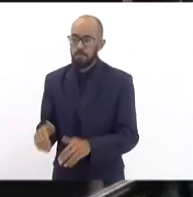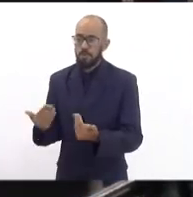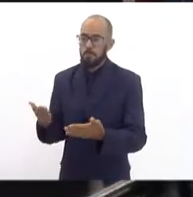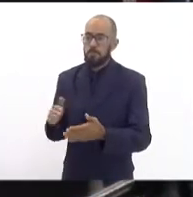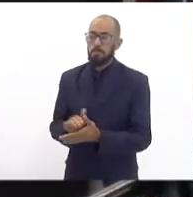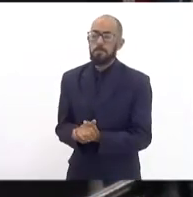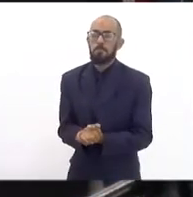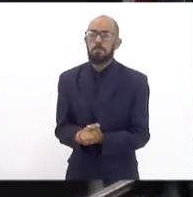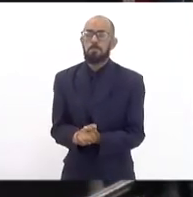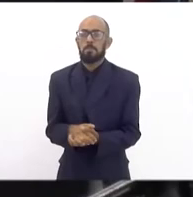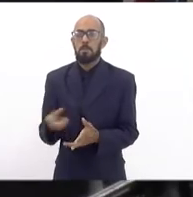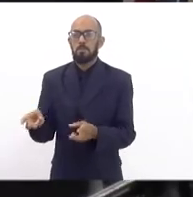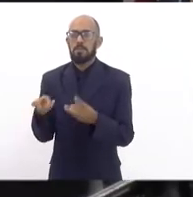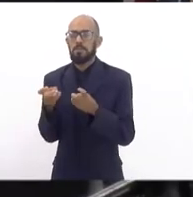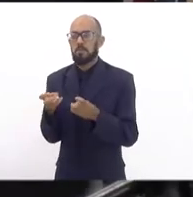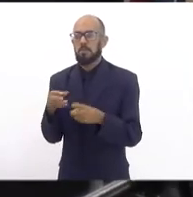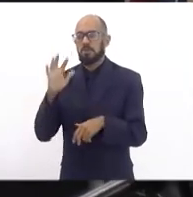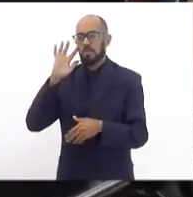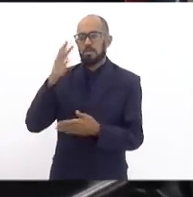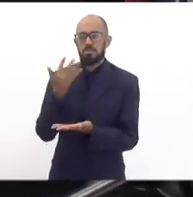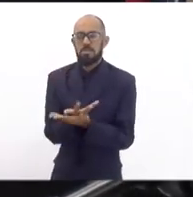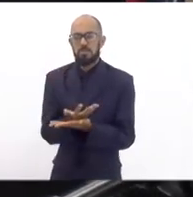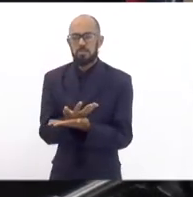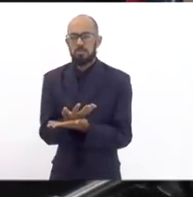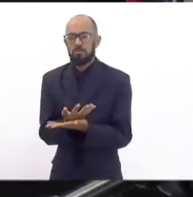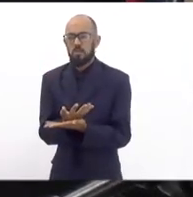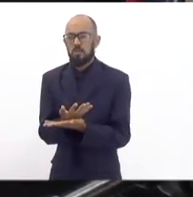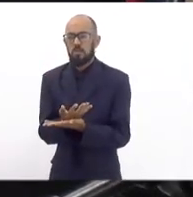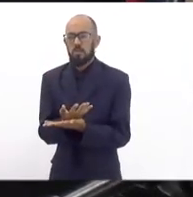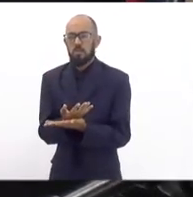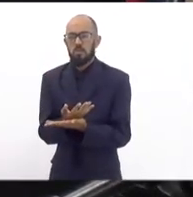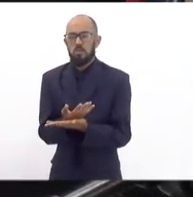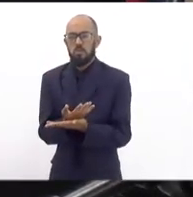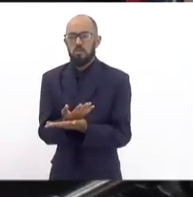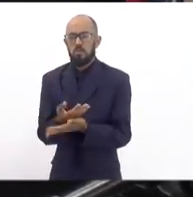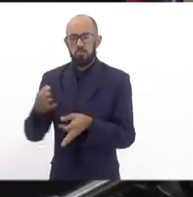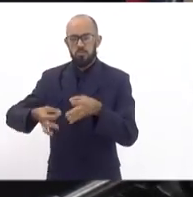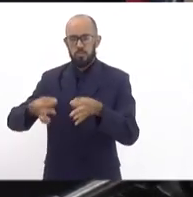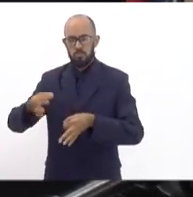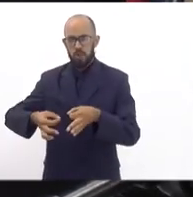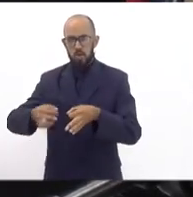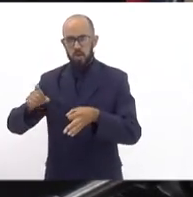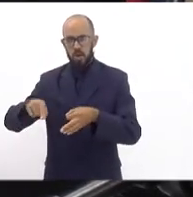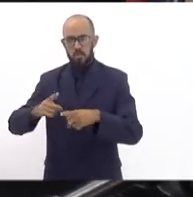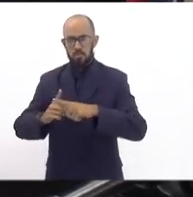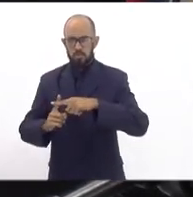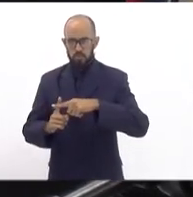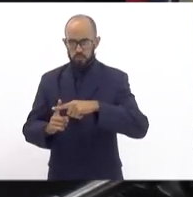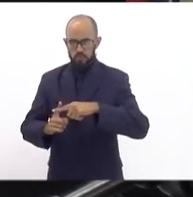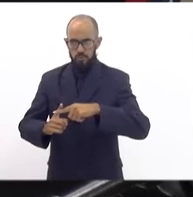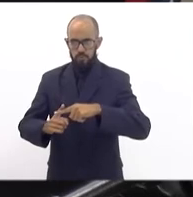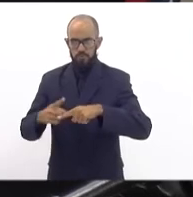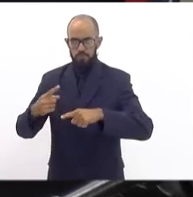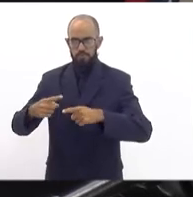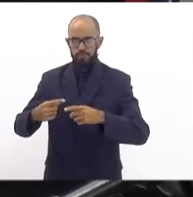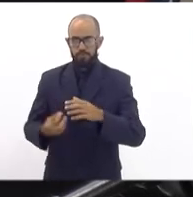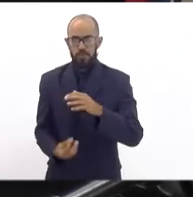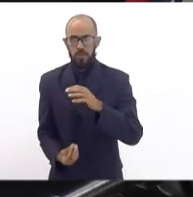essa decisão do tribunal é uma decisão positiva, né, de criar